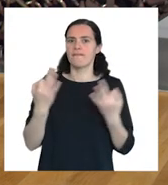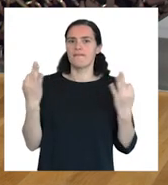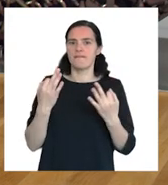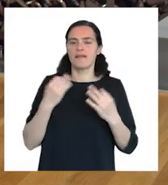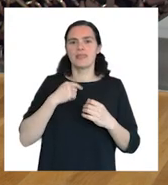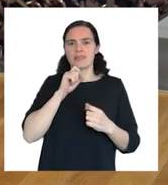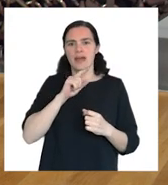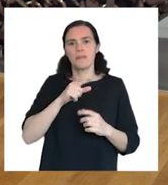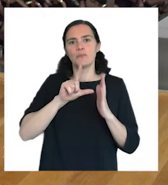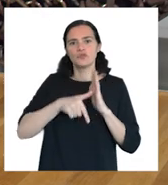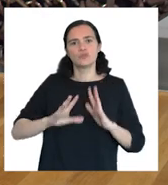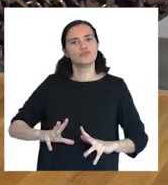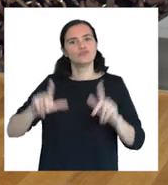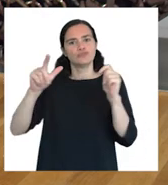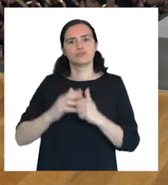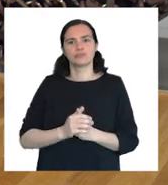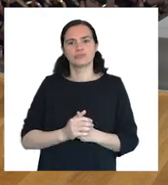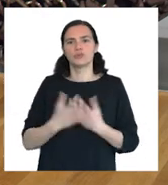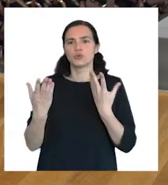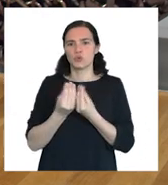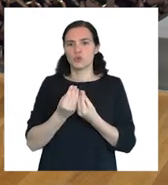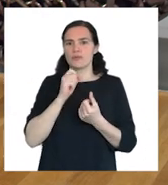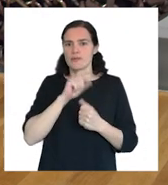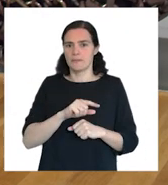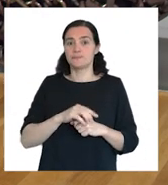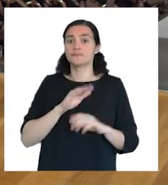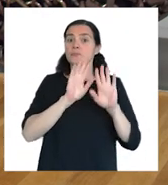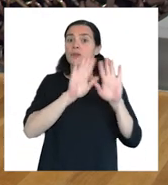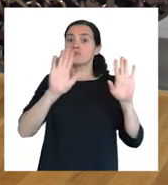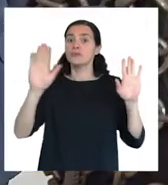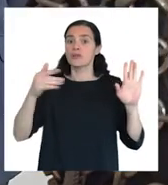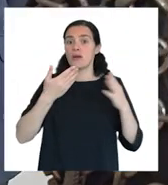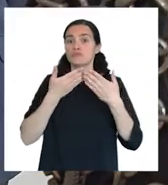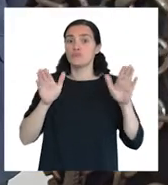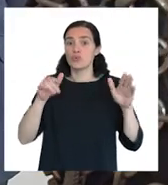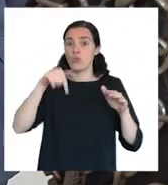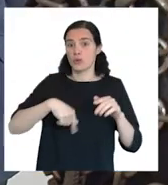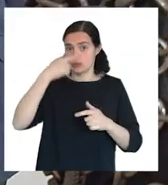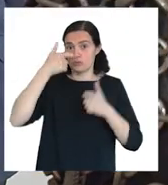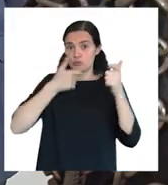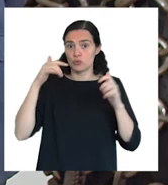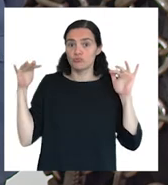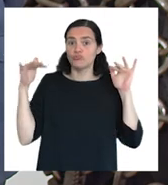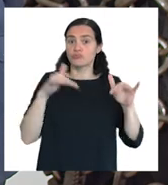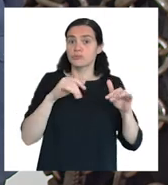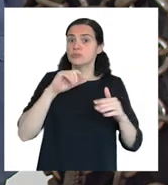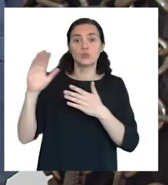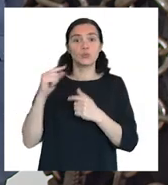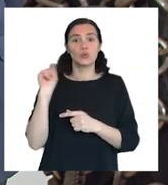poder, de facto, desenvolver este projeto conjuntamente. A exposição reabre hoje ao